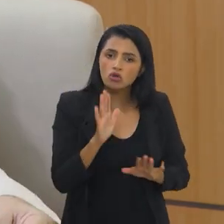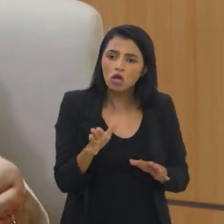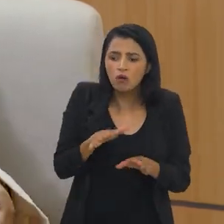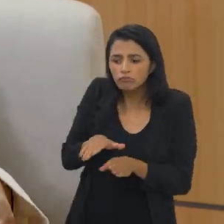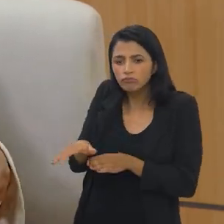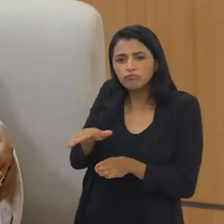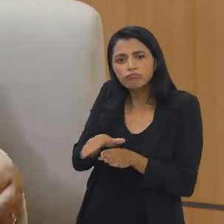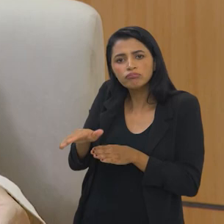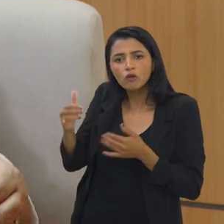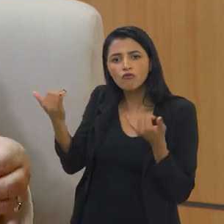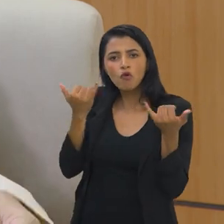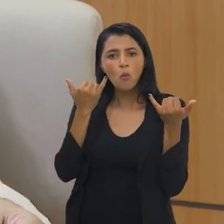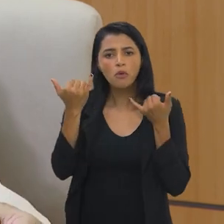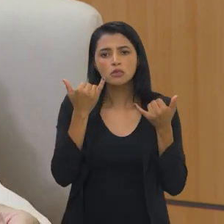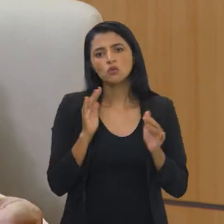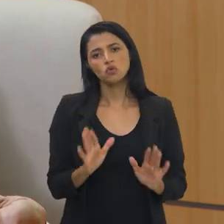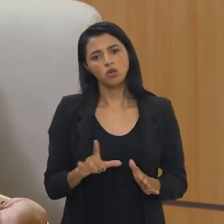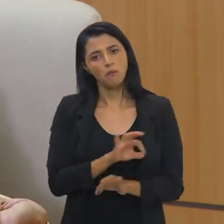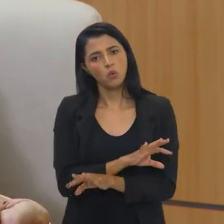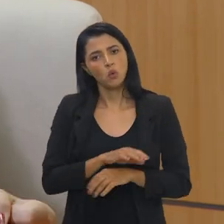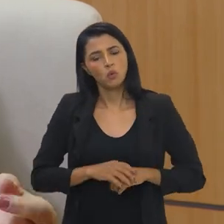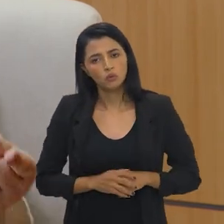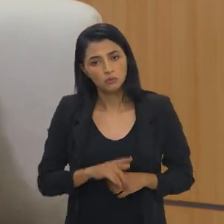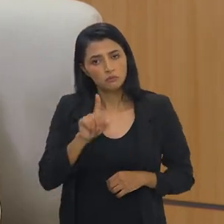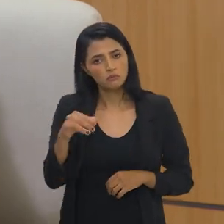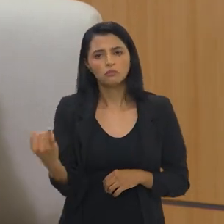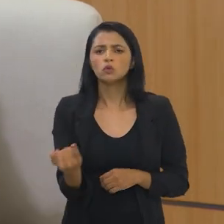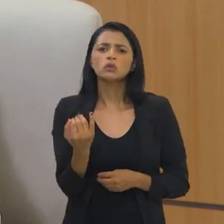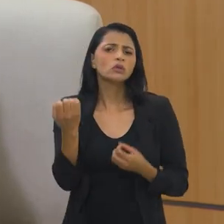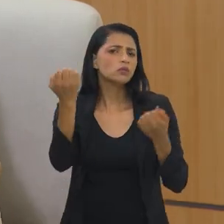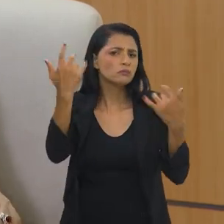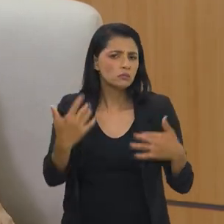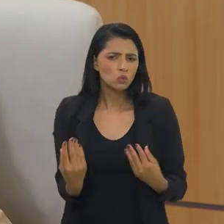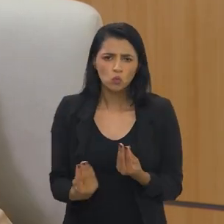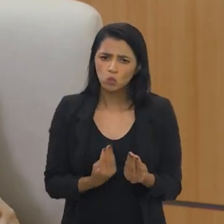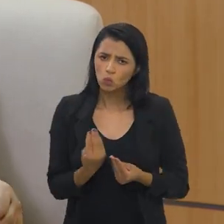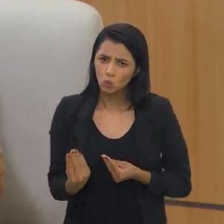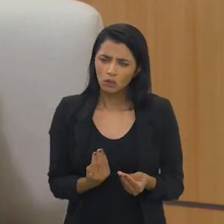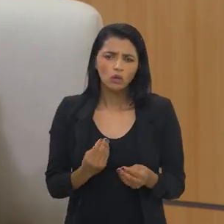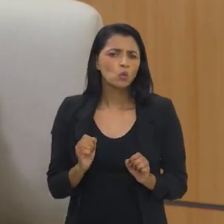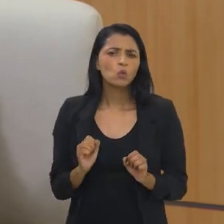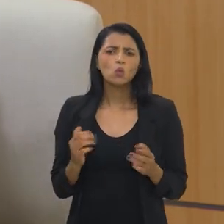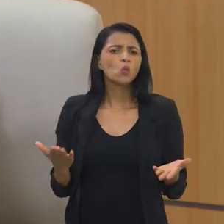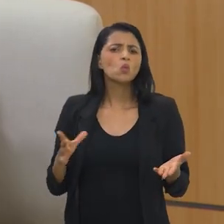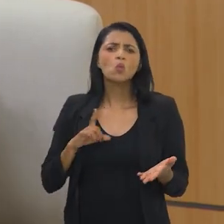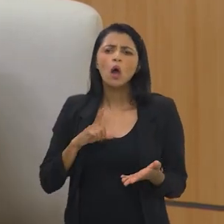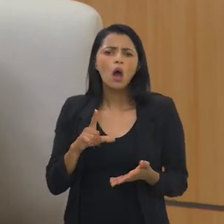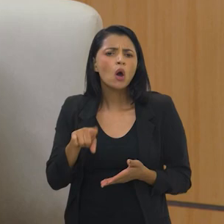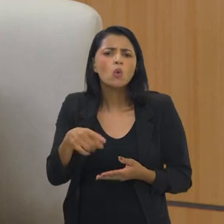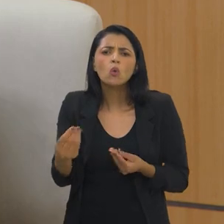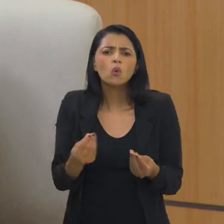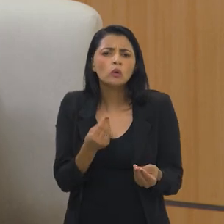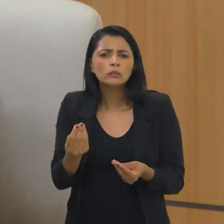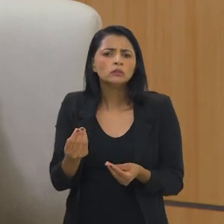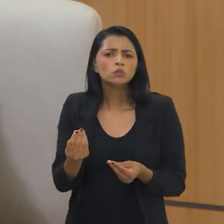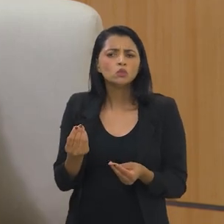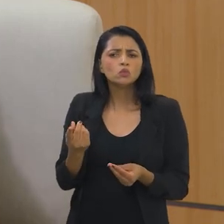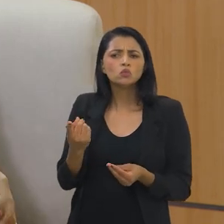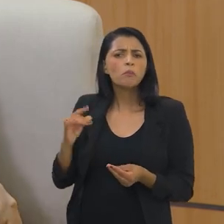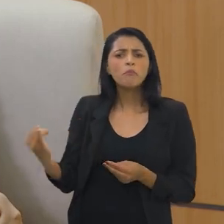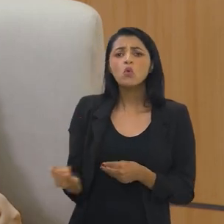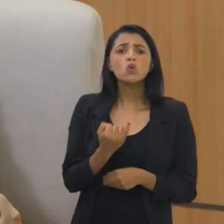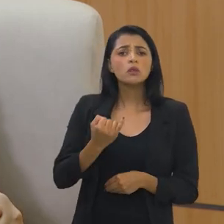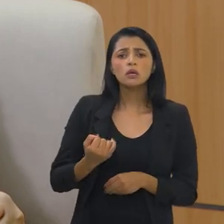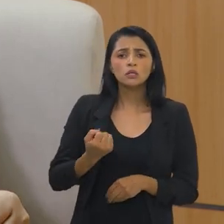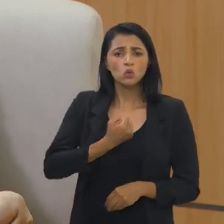ela tenha já essa orientação e essa informação e é importante dizer que qual é a grande questão